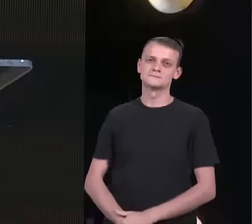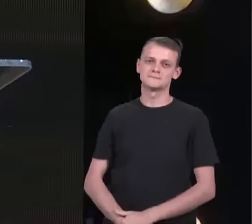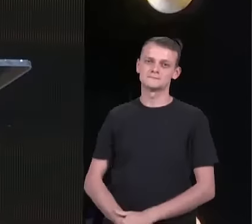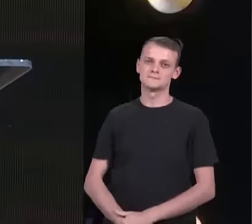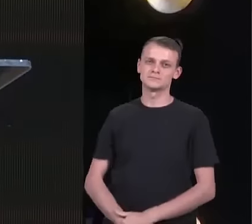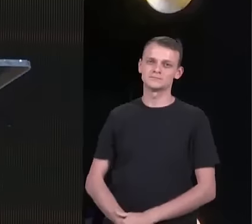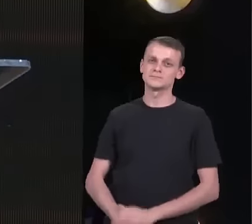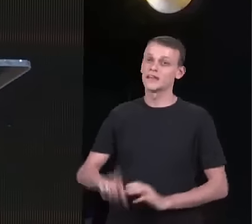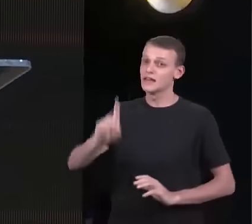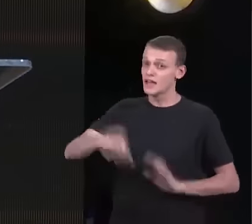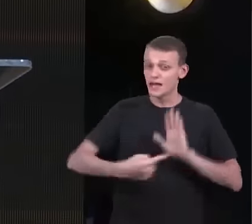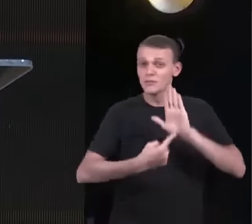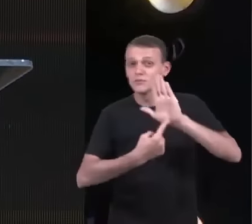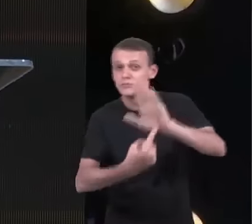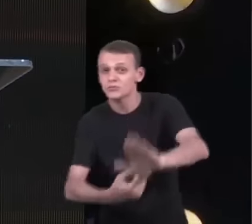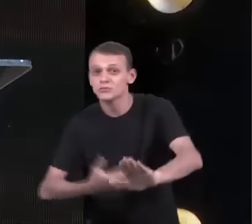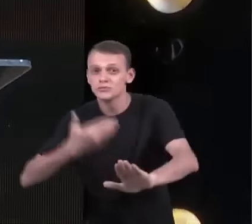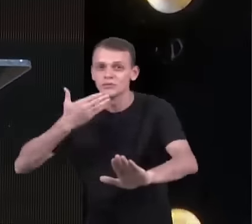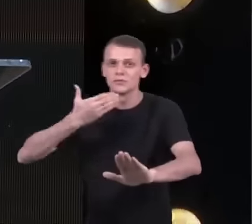delas, o seu melhor.